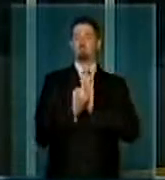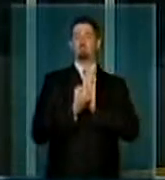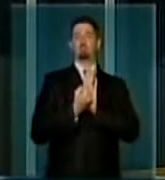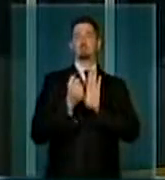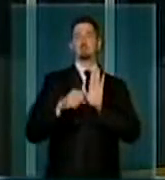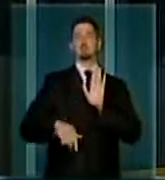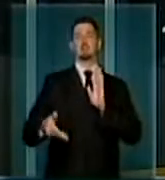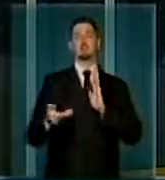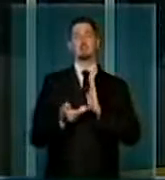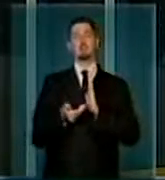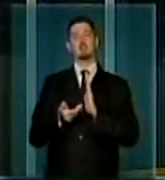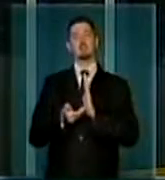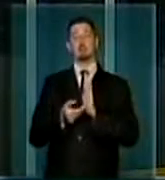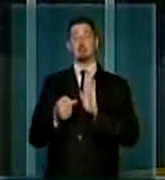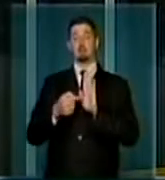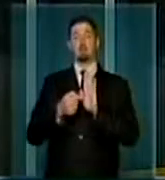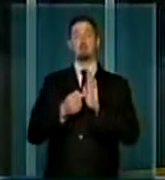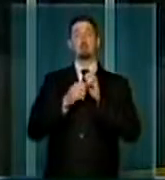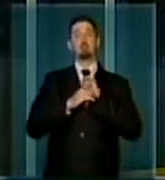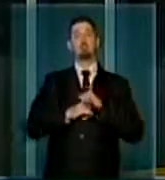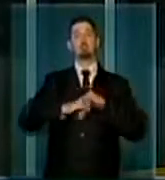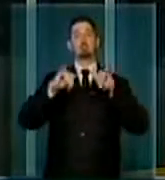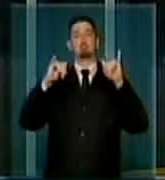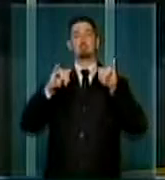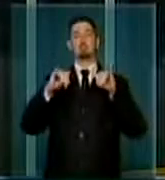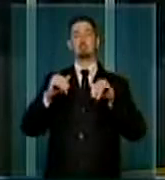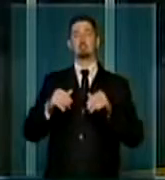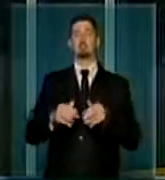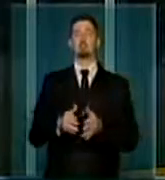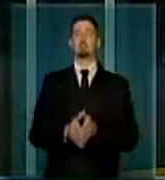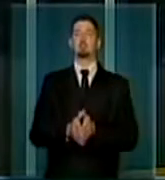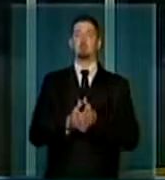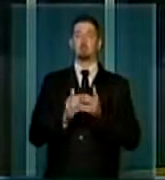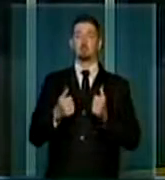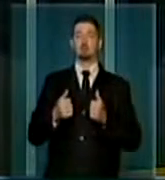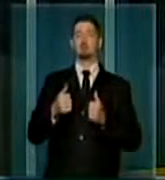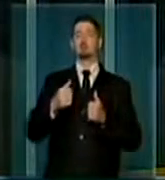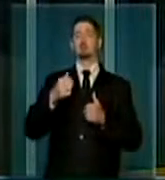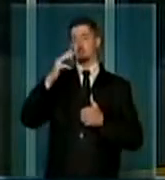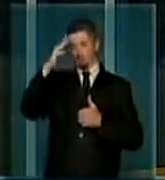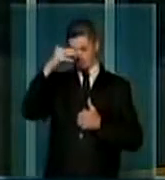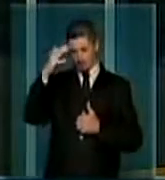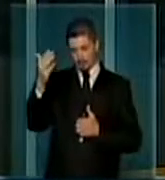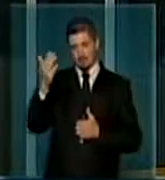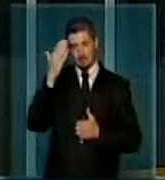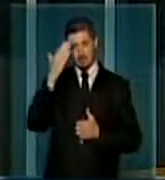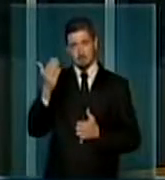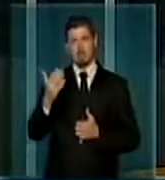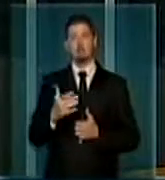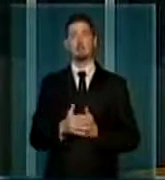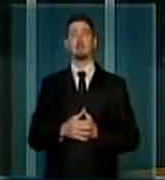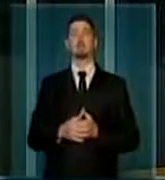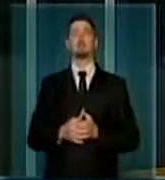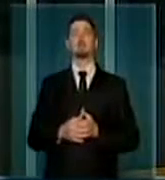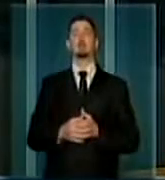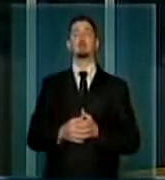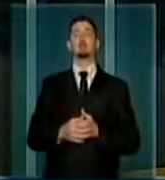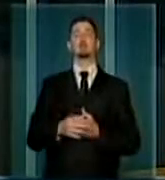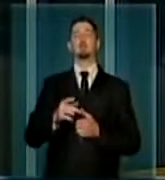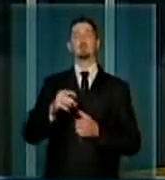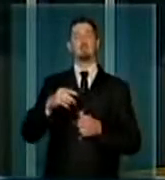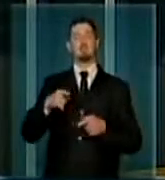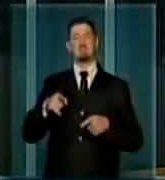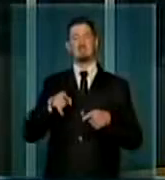casa e que a casa envie formalmente condolências à família em respeito a este brilhante parlamentar